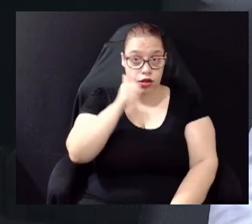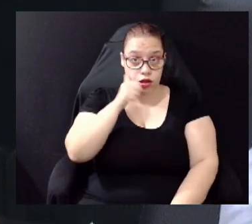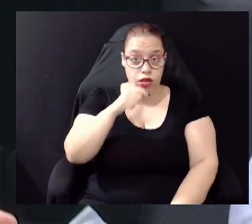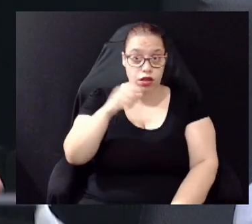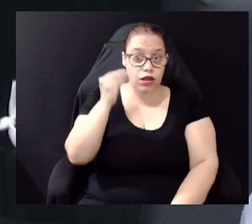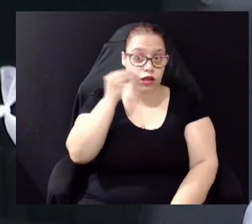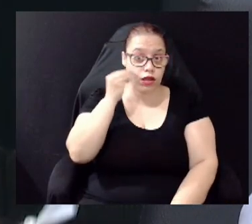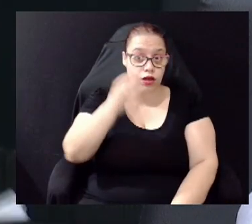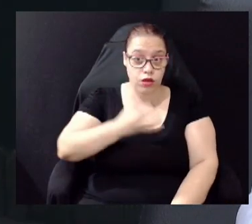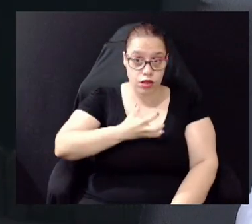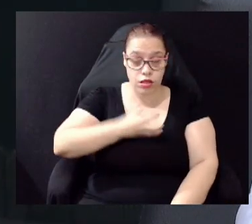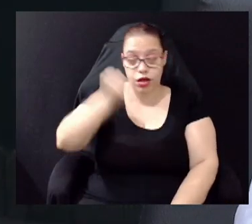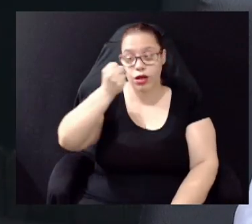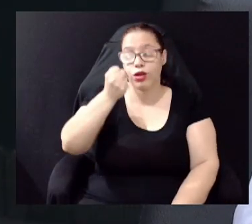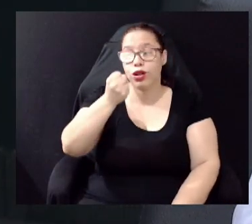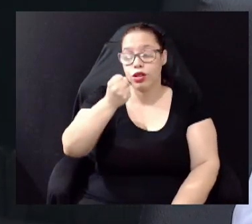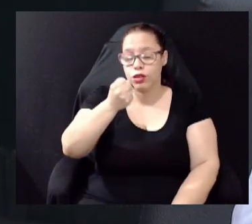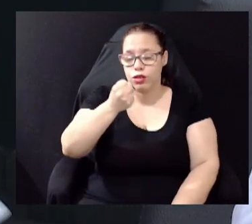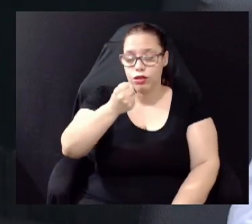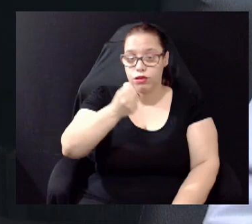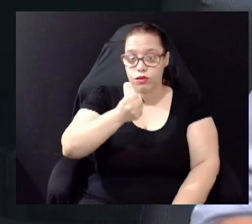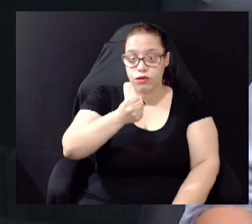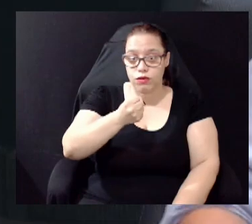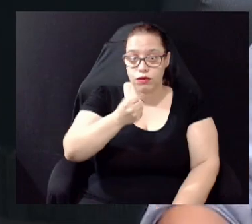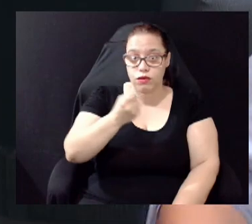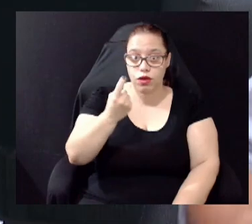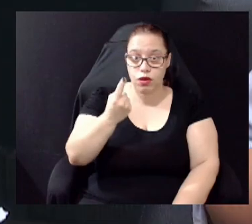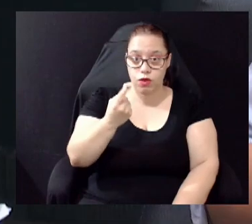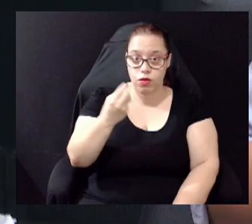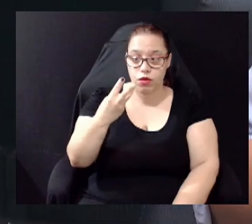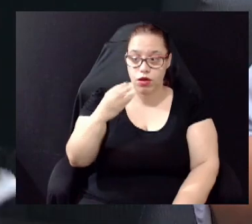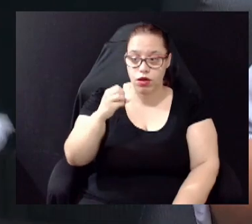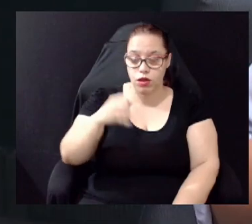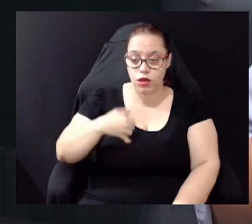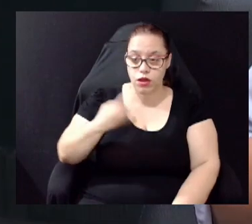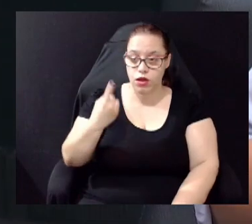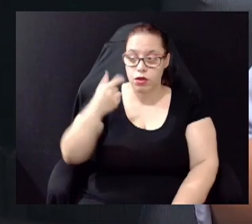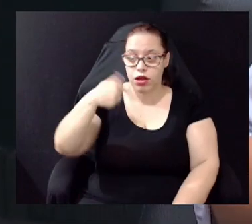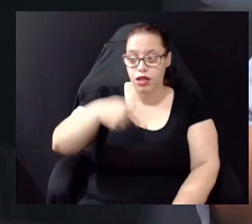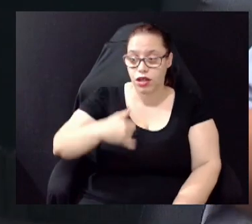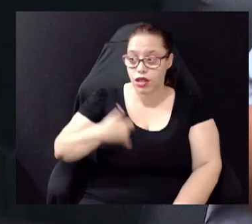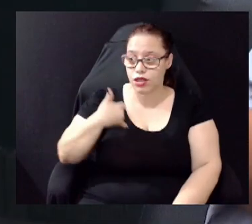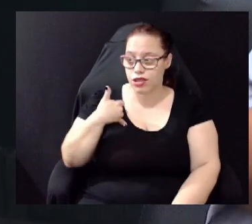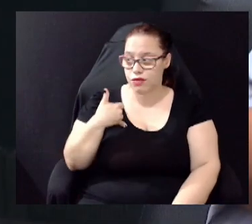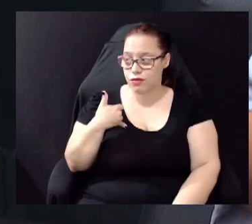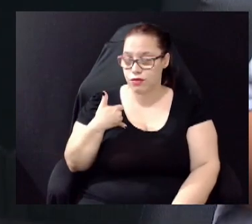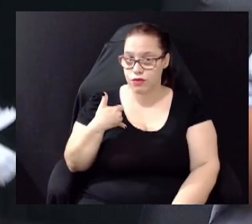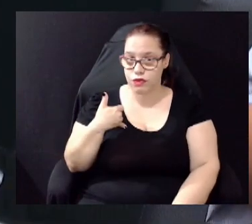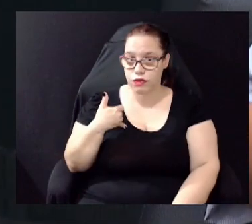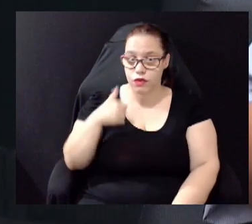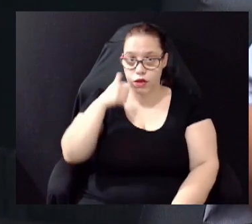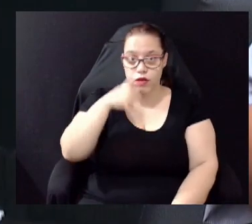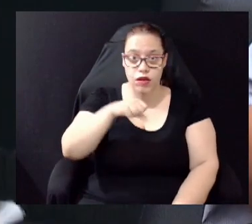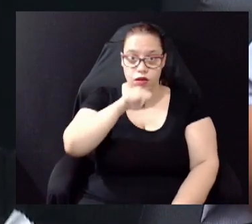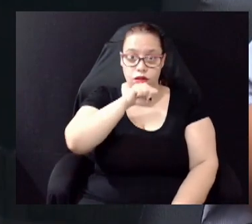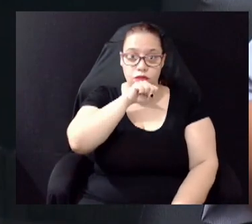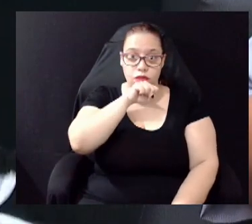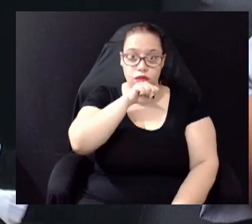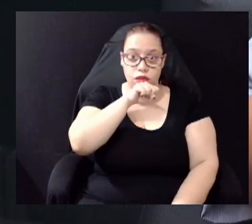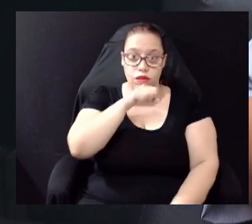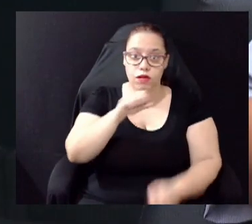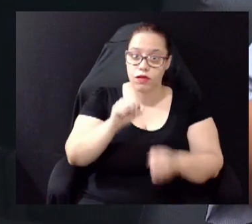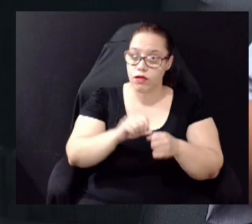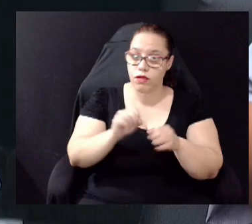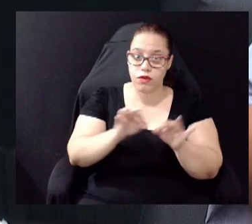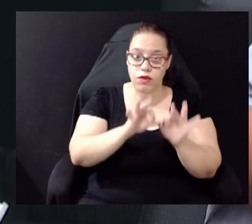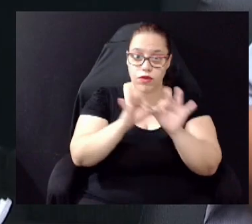suicídio, uma de 30 anos, uma de 17. Eu tenho uma mãe ela não faz um acompanhamento